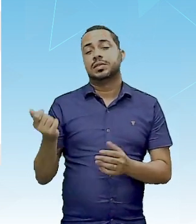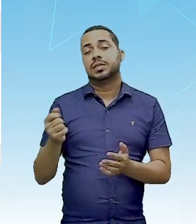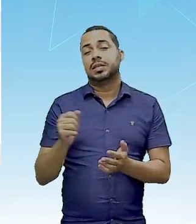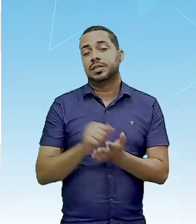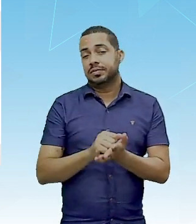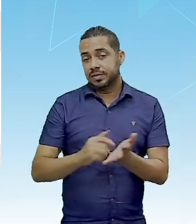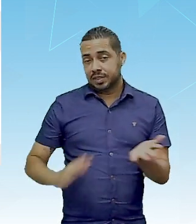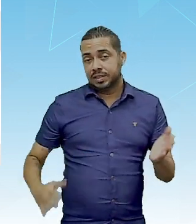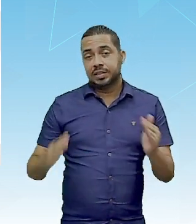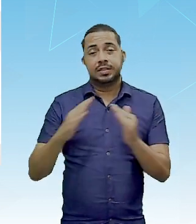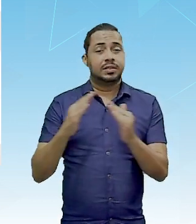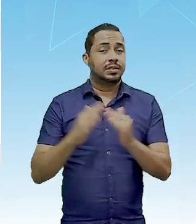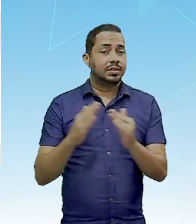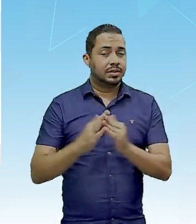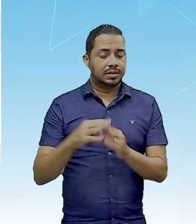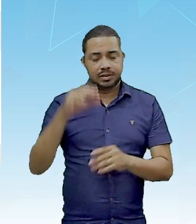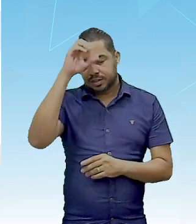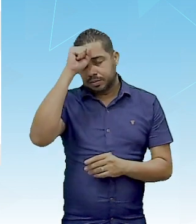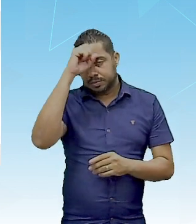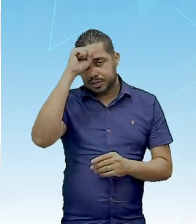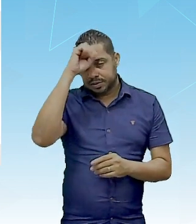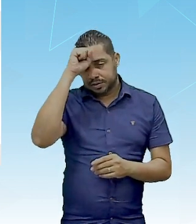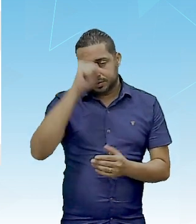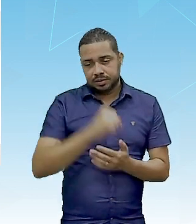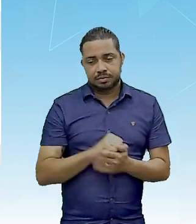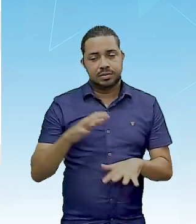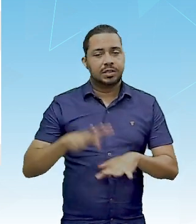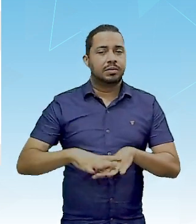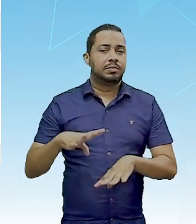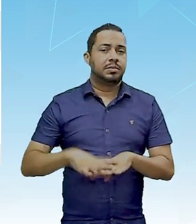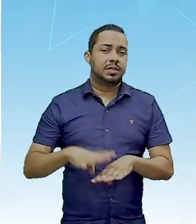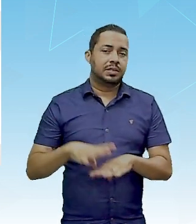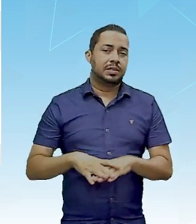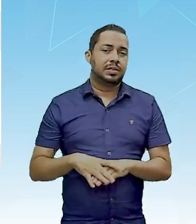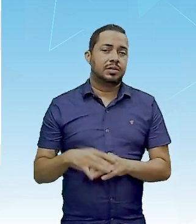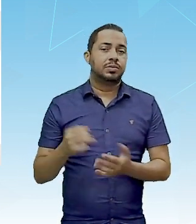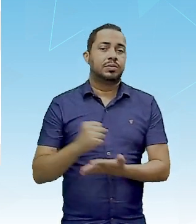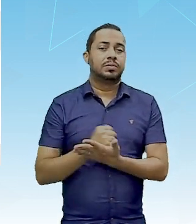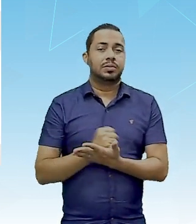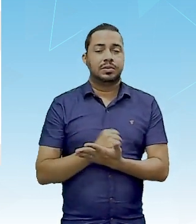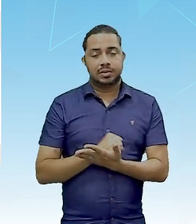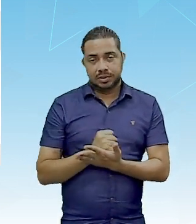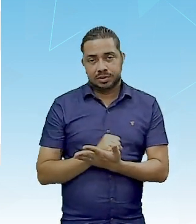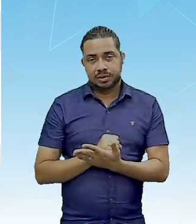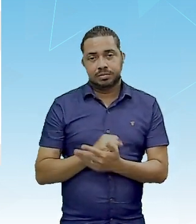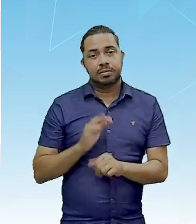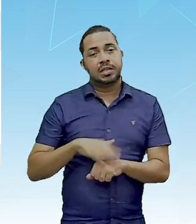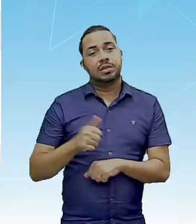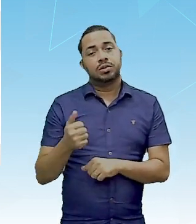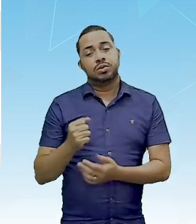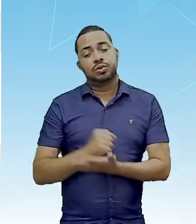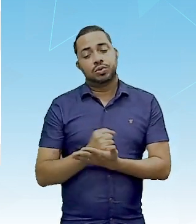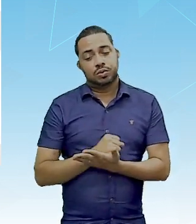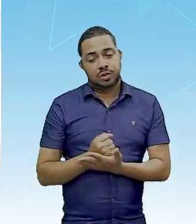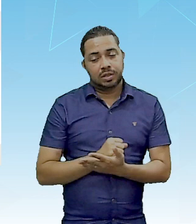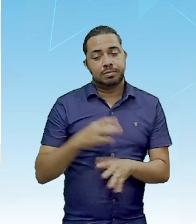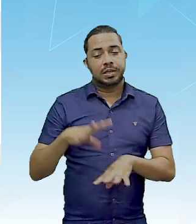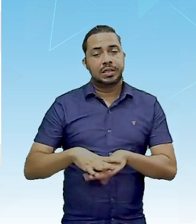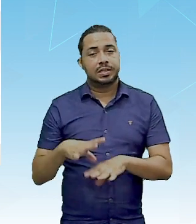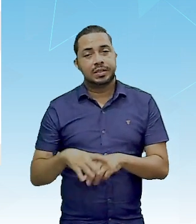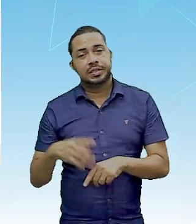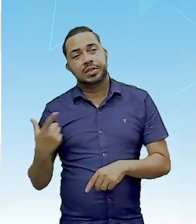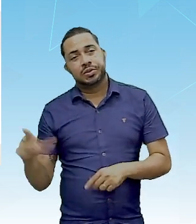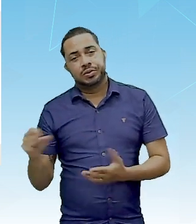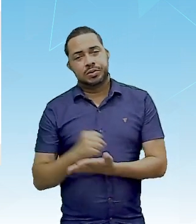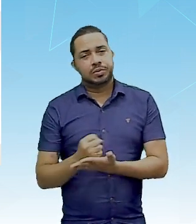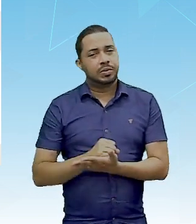de casa, aprendendo a matemática com game. É melhor jogar, né, matemática que